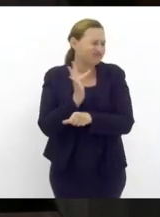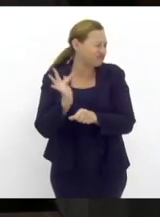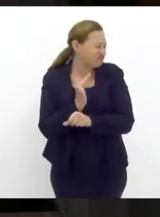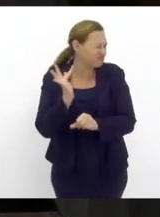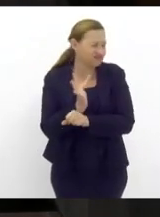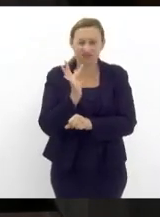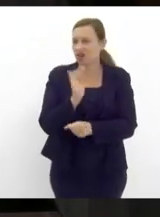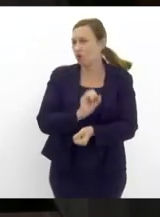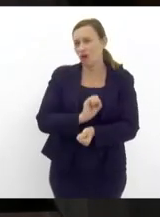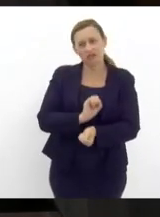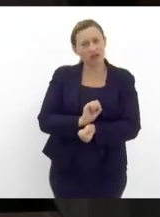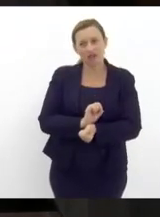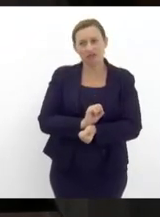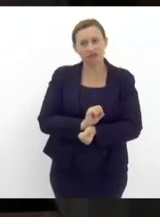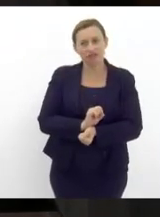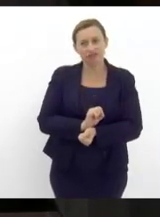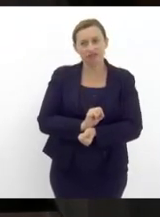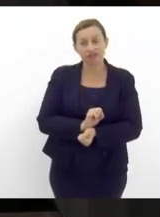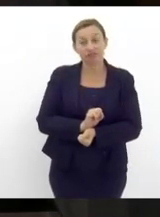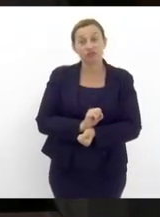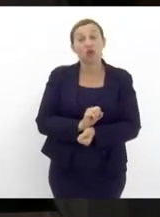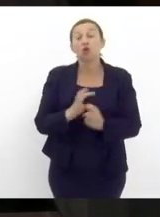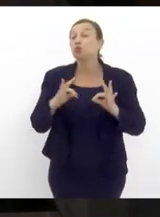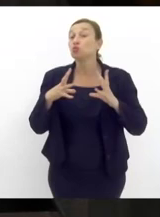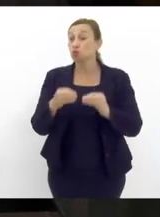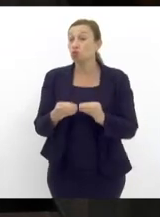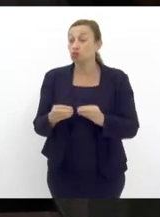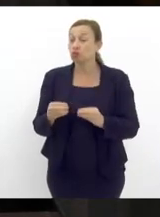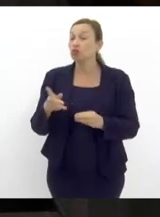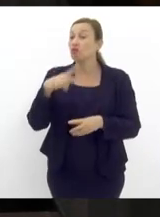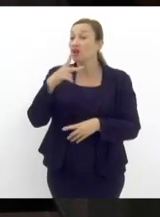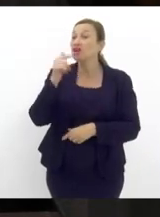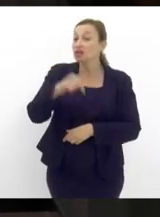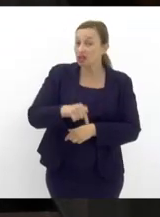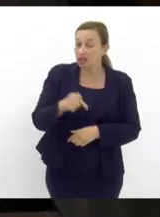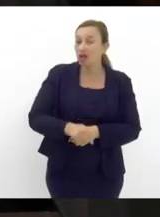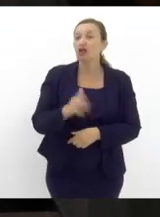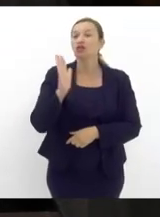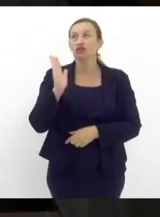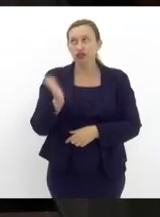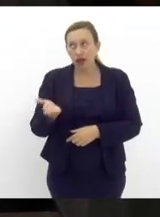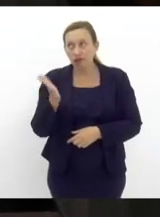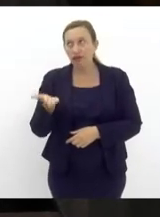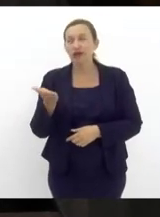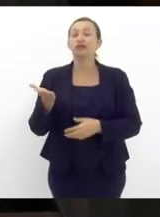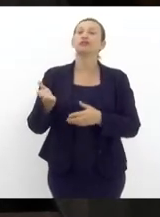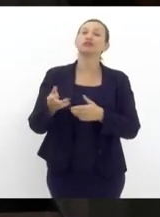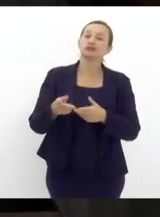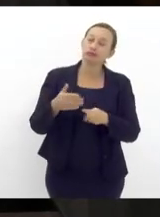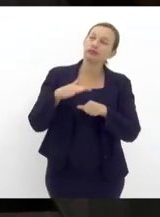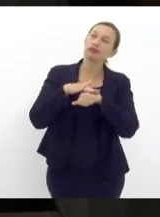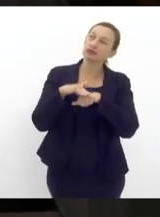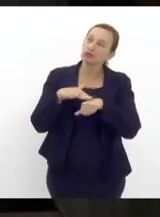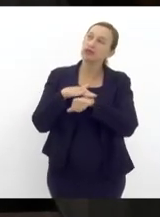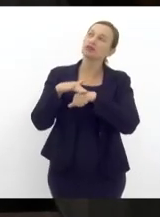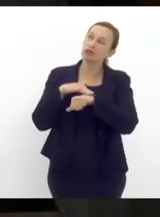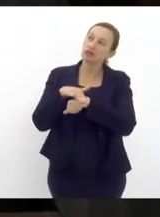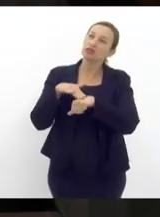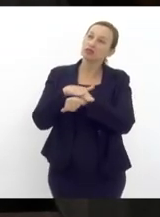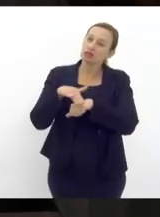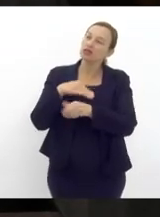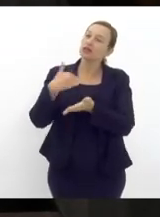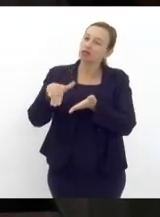a população não aguenta mais esperar e tudo isso que eu tô colocando aqui a gente já vem tratando junto da Secretaria de Estado já há algum tempo